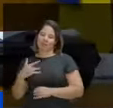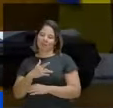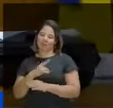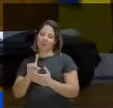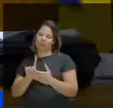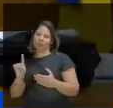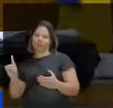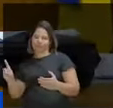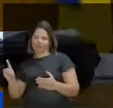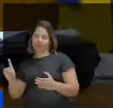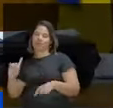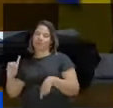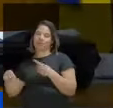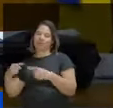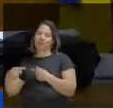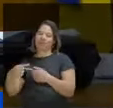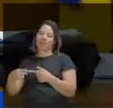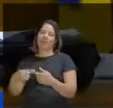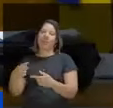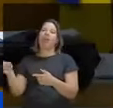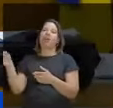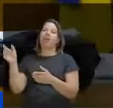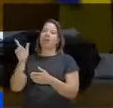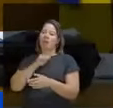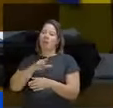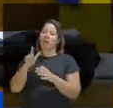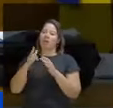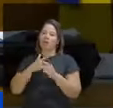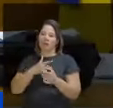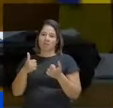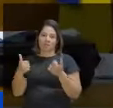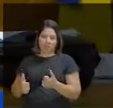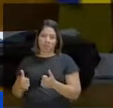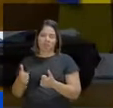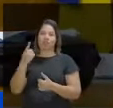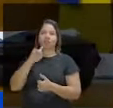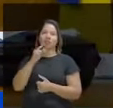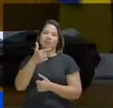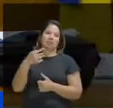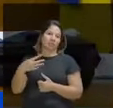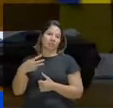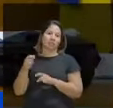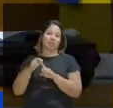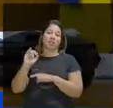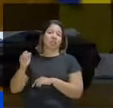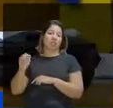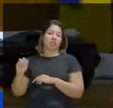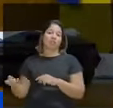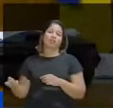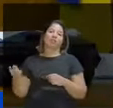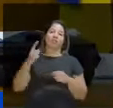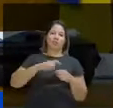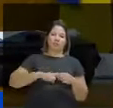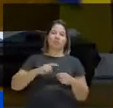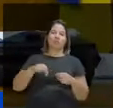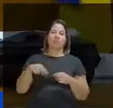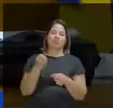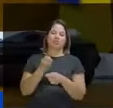que antecederam o dia 23, ela estava hospitalizada, inclusive, boa parte desse período fora do estado do